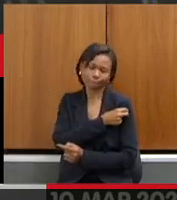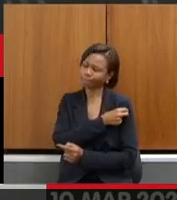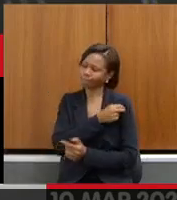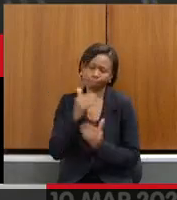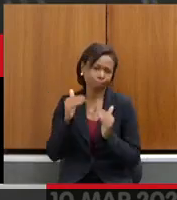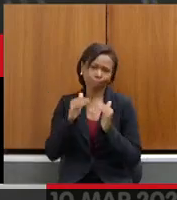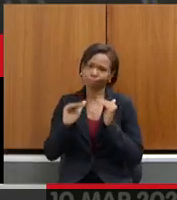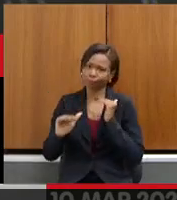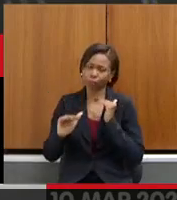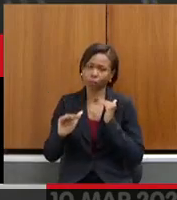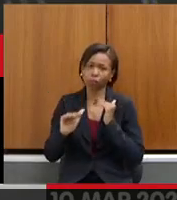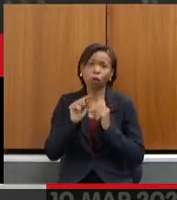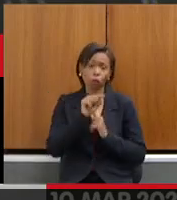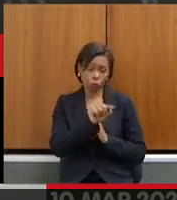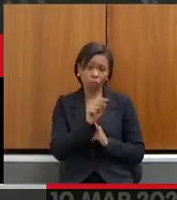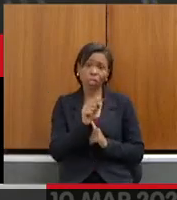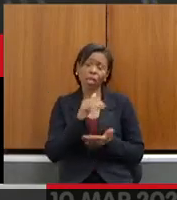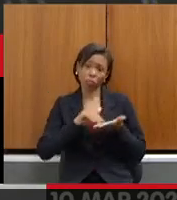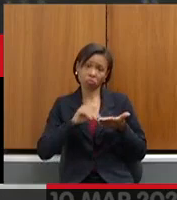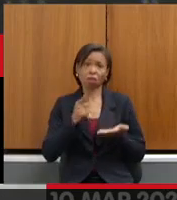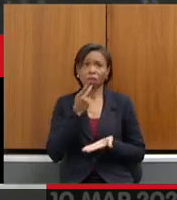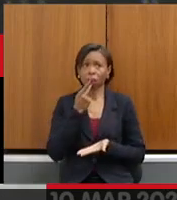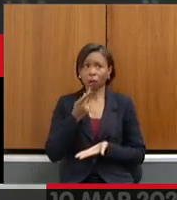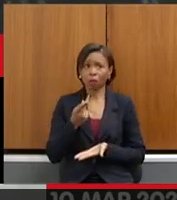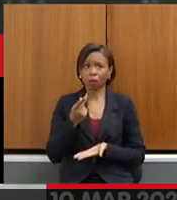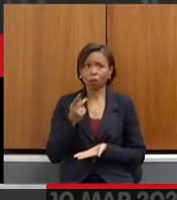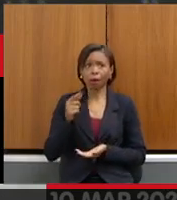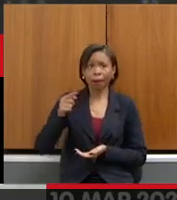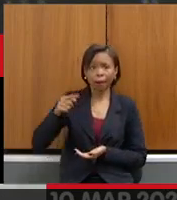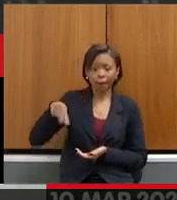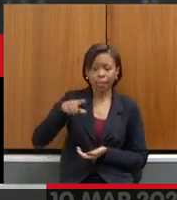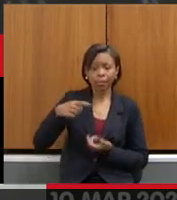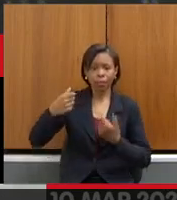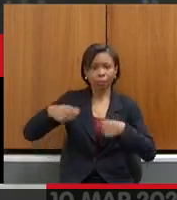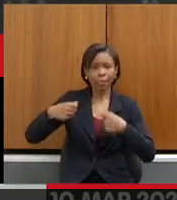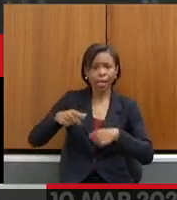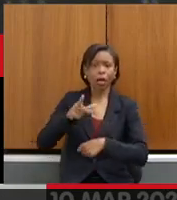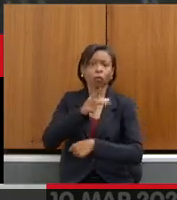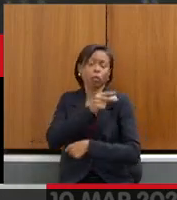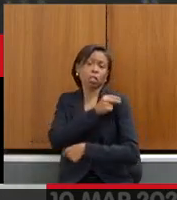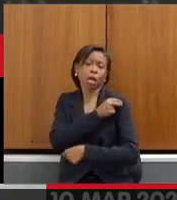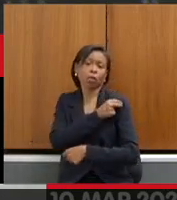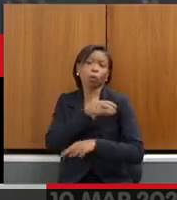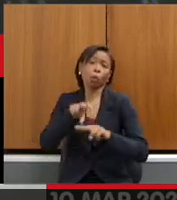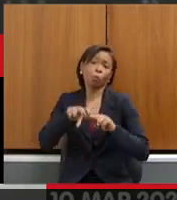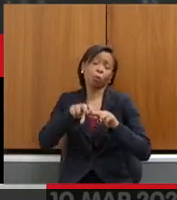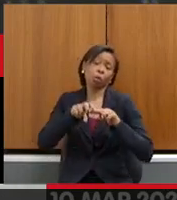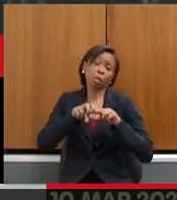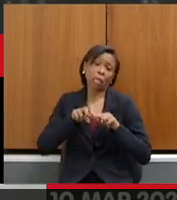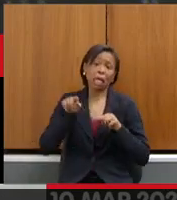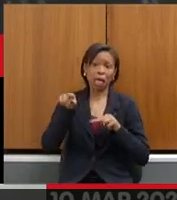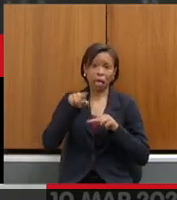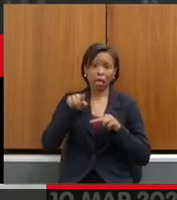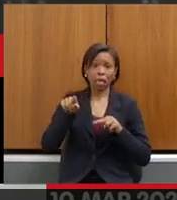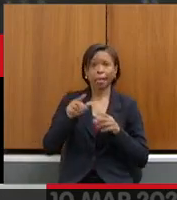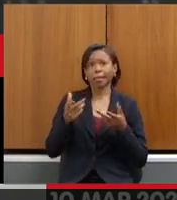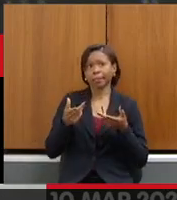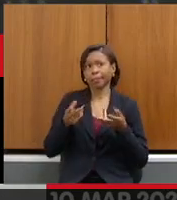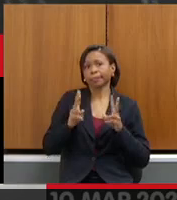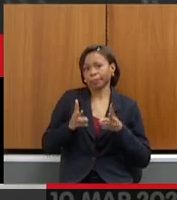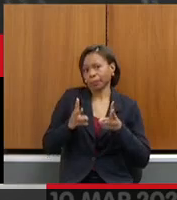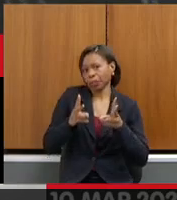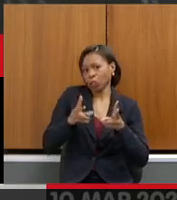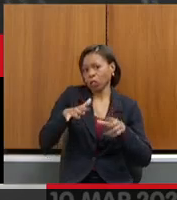que deveriam estar imunizado porque Eles garantem a preservação EA manutenção dos serviços públicos de saúde